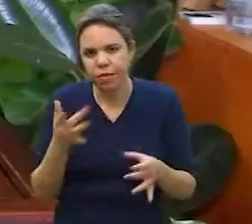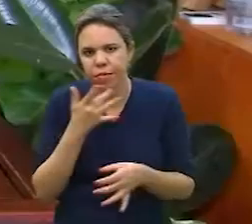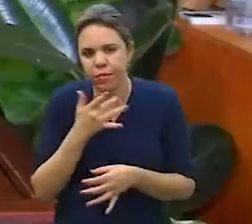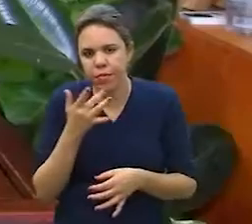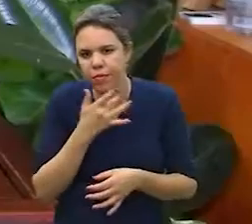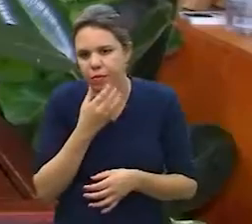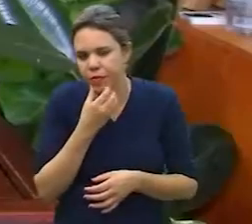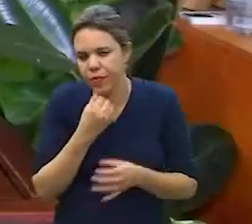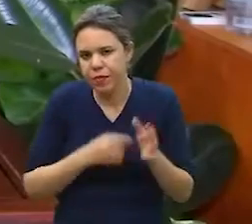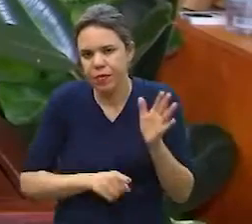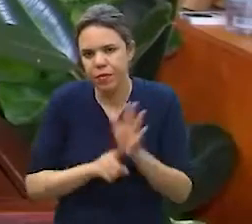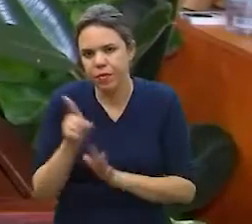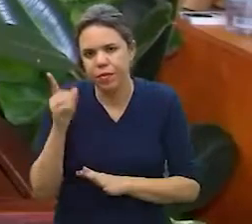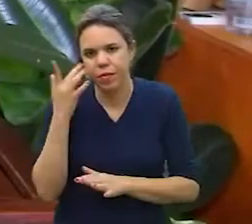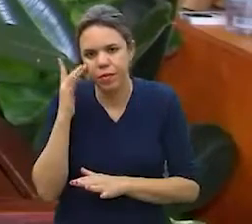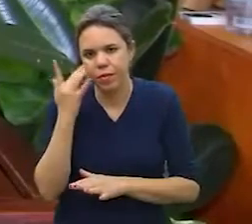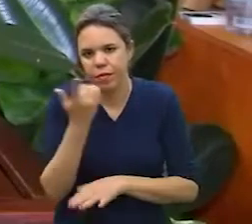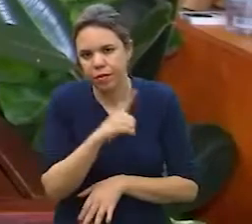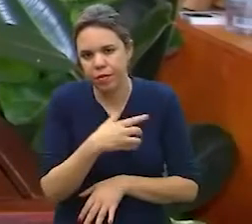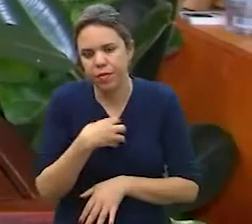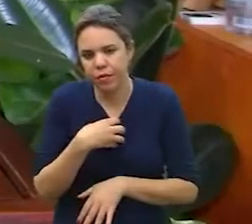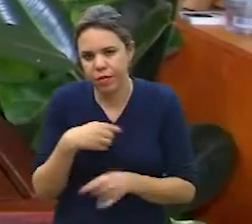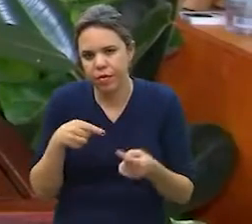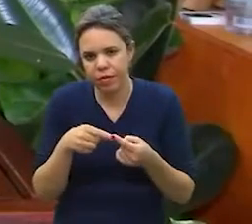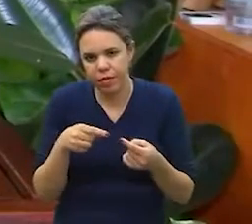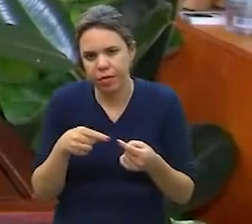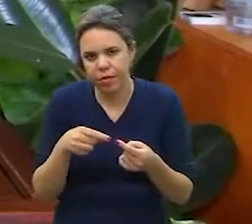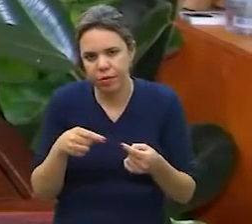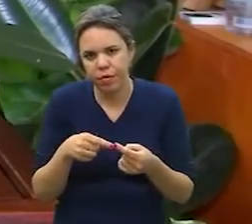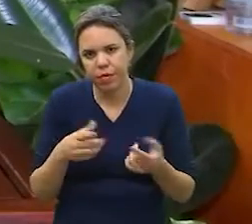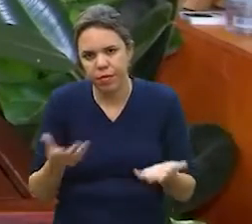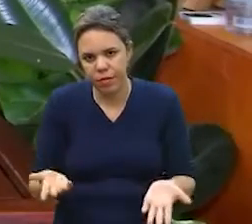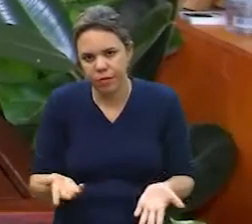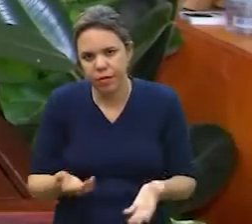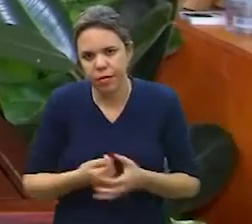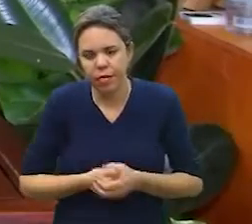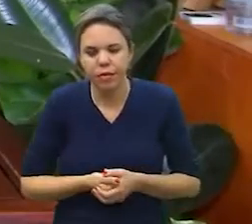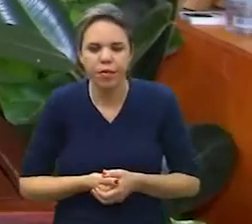ficar gostoso. Isso eu já ia perguntar, porque eu acho que o outro também combina com canela, né?